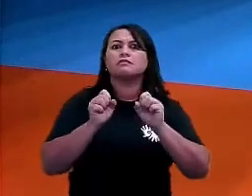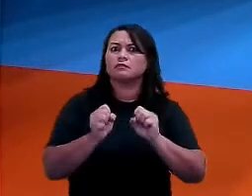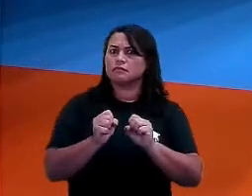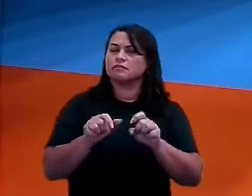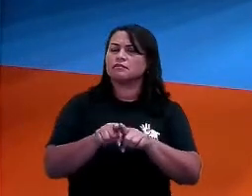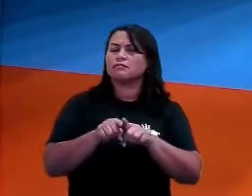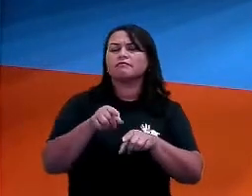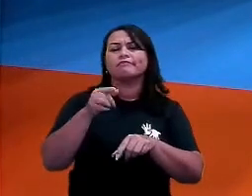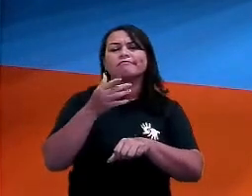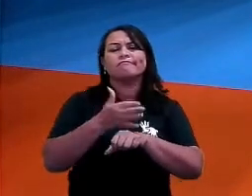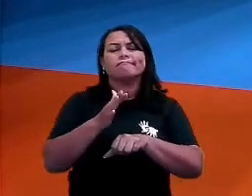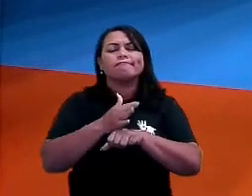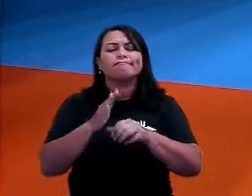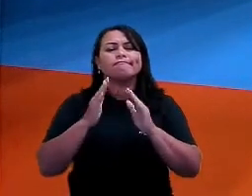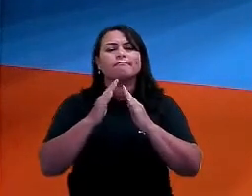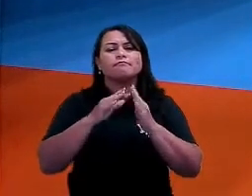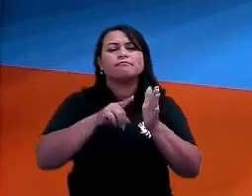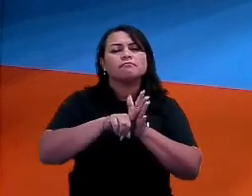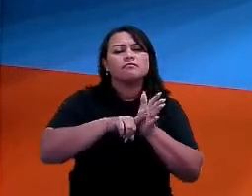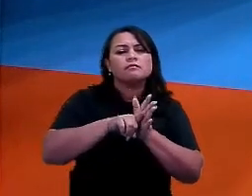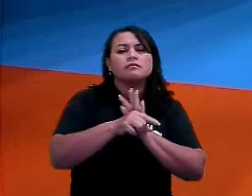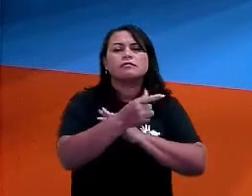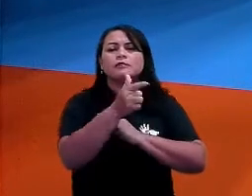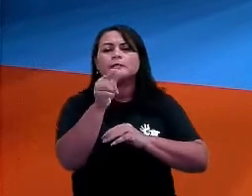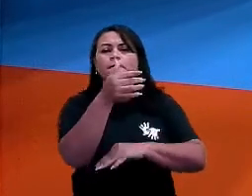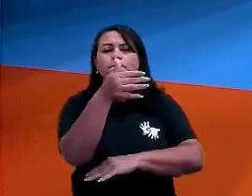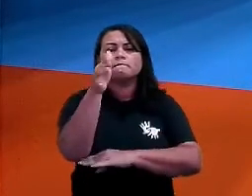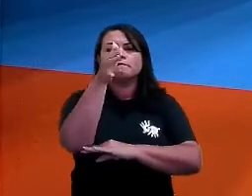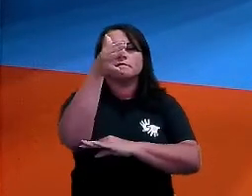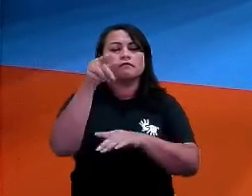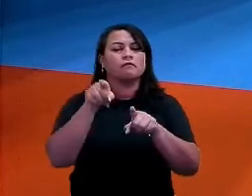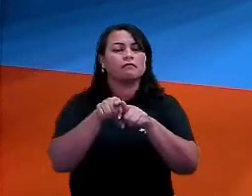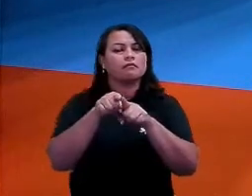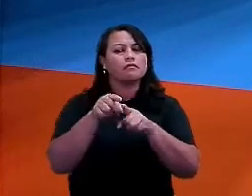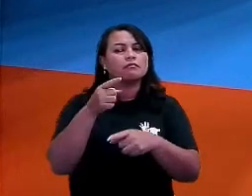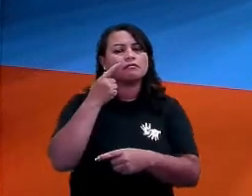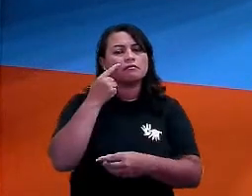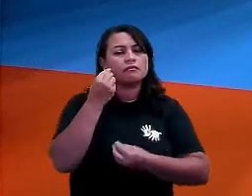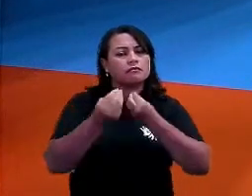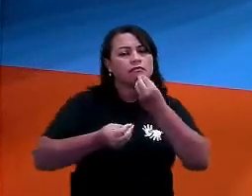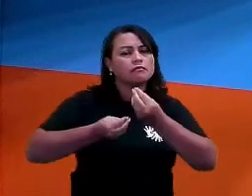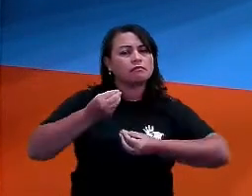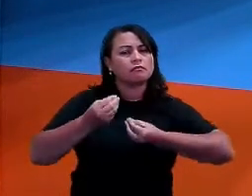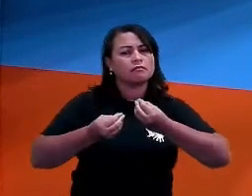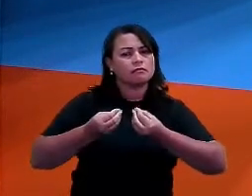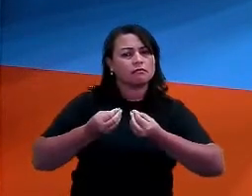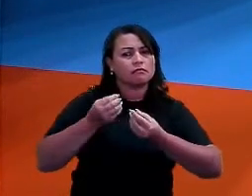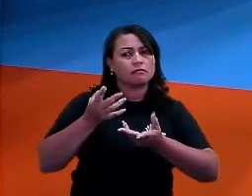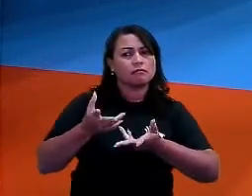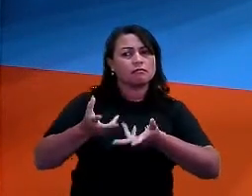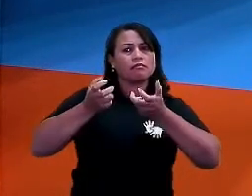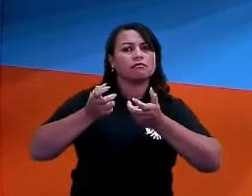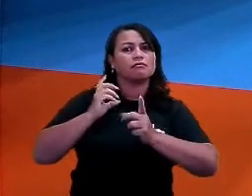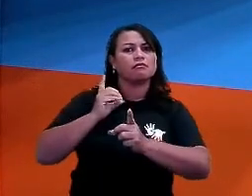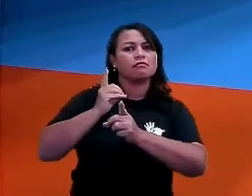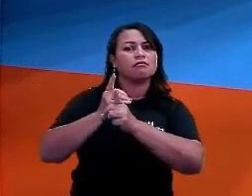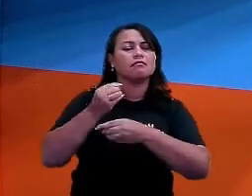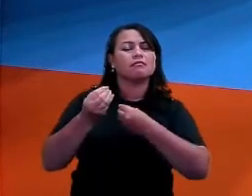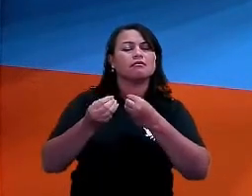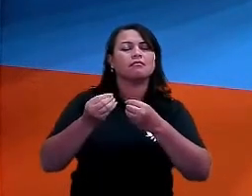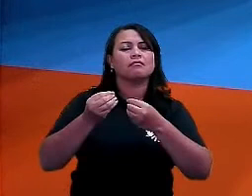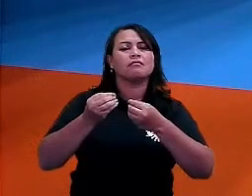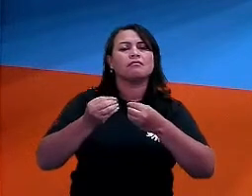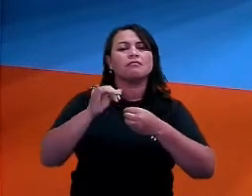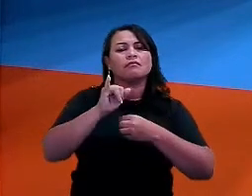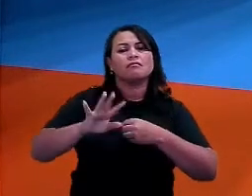treinando em casa, né? Pesquisando outras bandeiras e vendo como é que a gente pode identificar quais são as figuras geométricas que